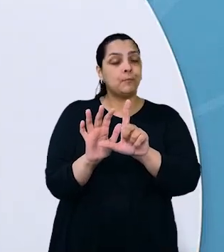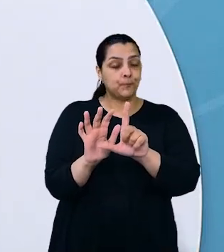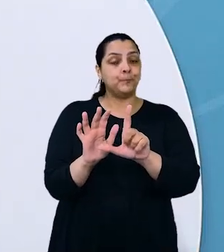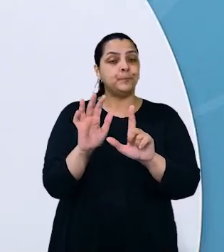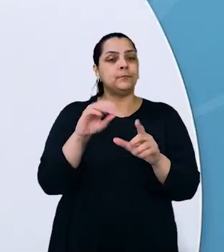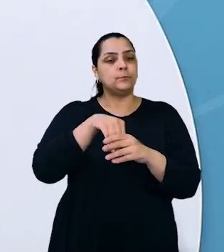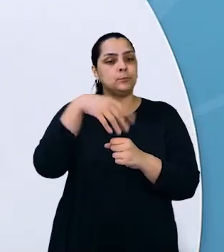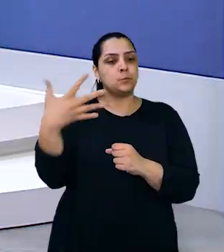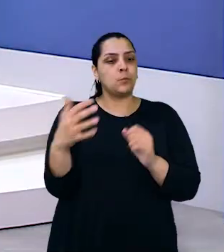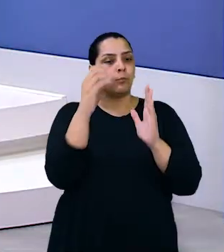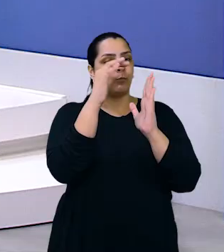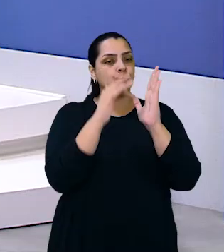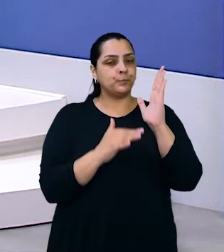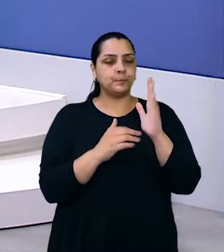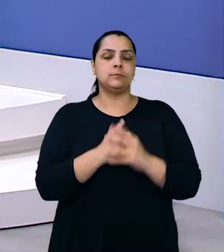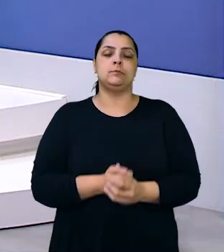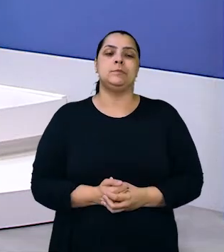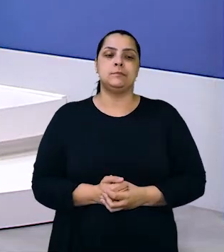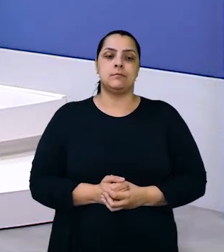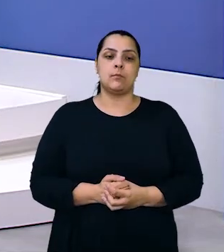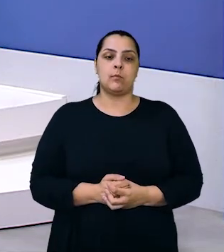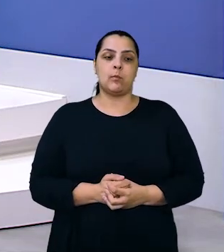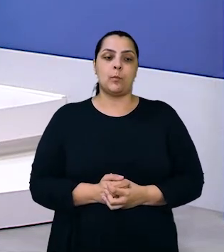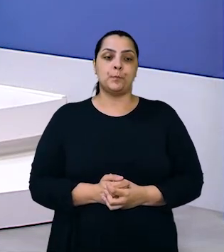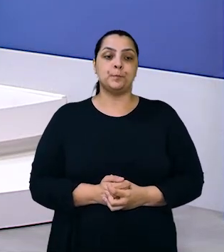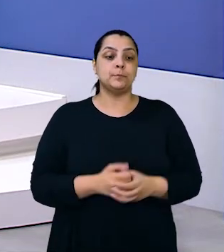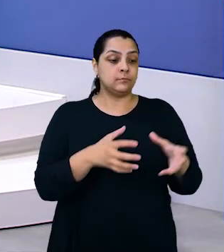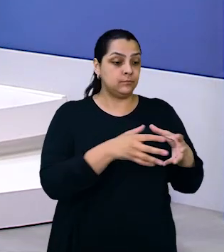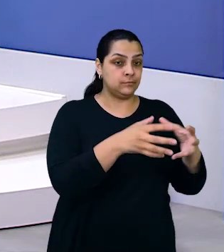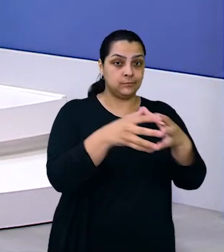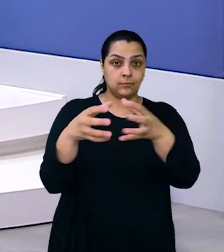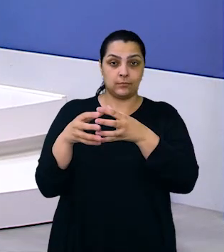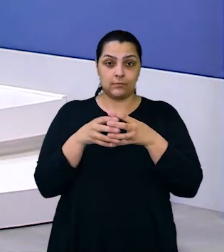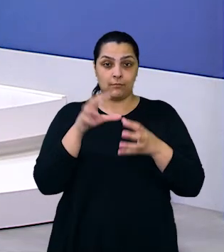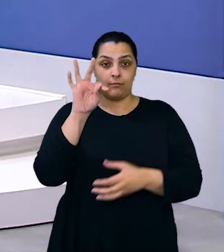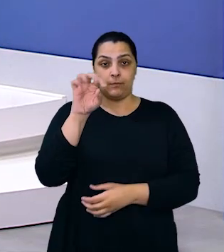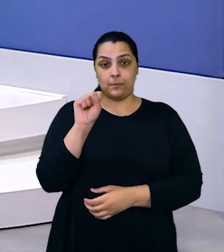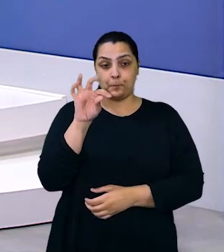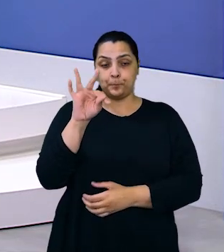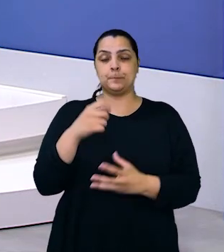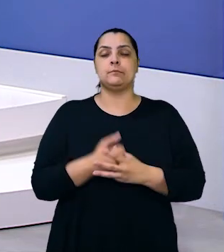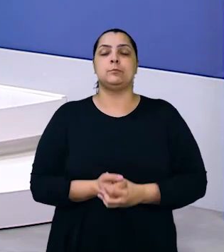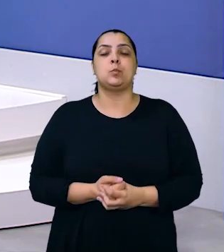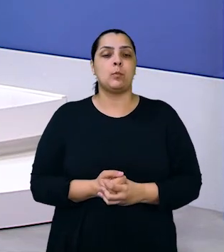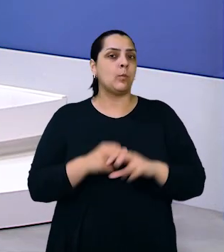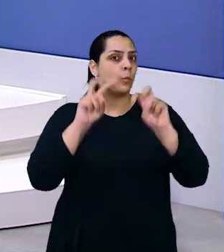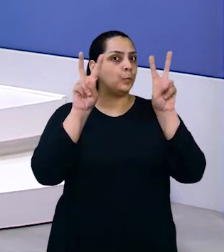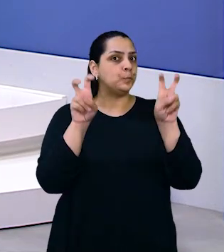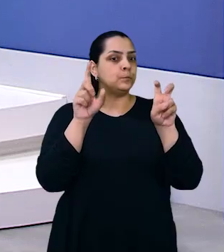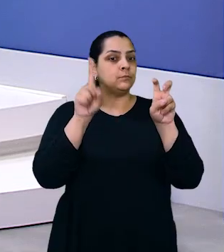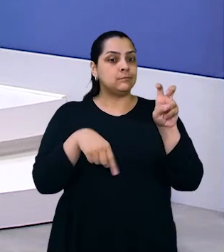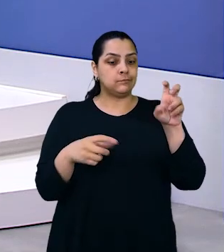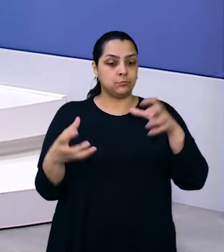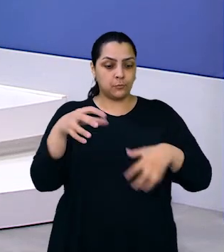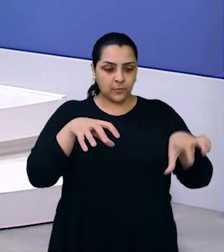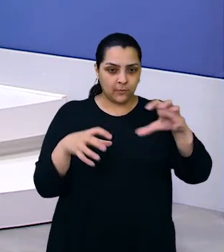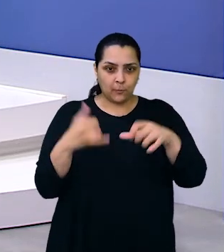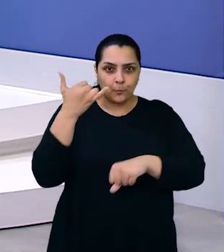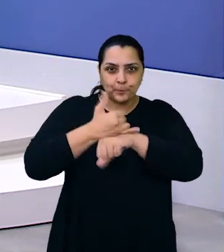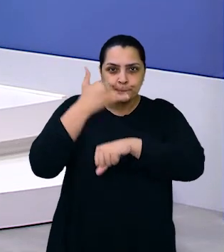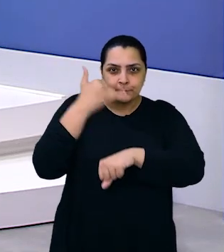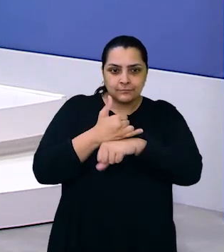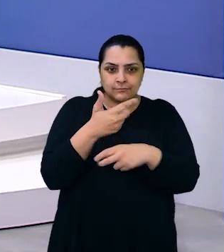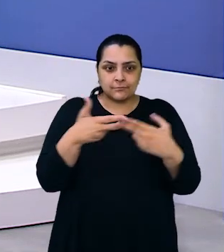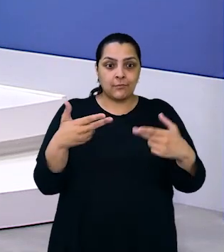o conteúdo completo. Vamos fazer um giro pelas turmas do TST. Começamos com o caso de um montador de estruturas